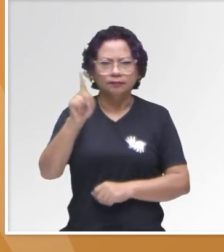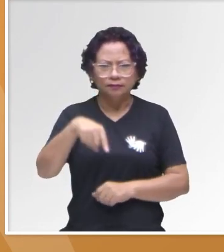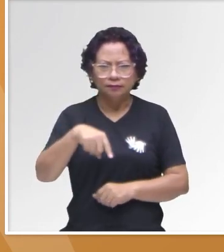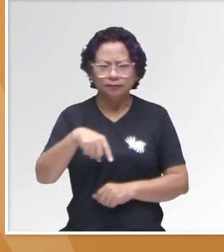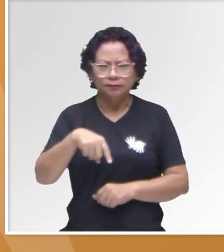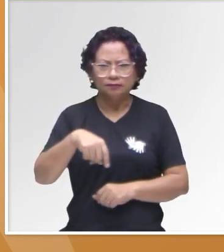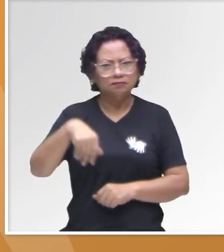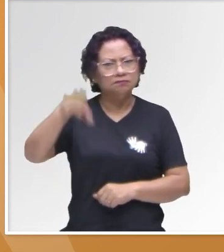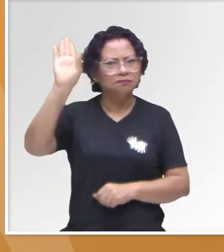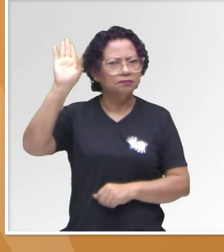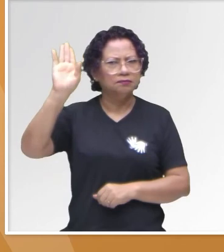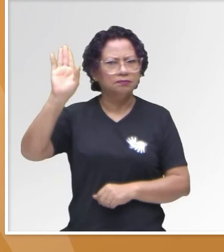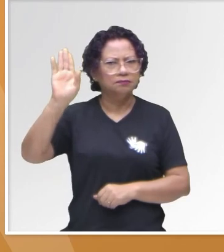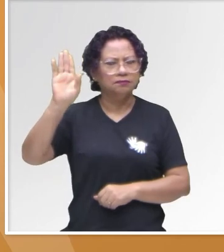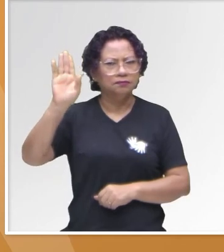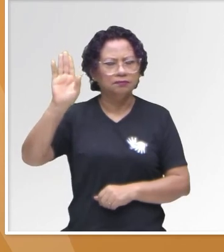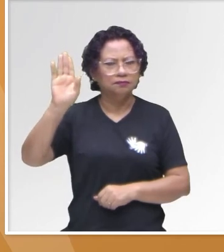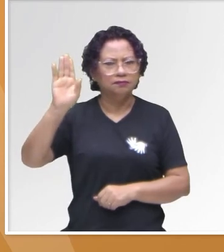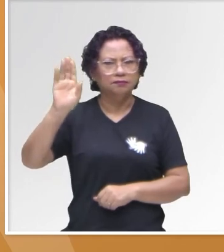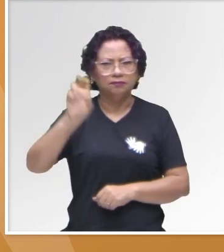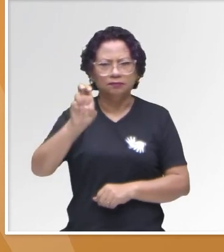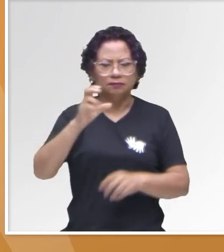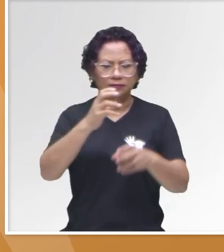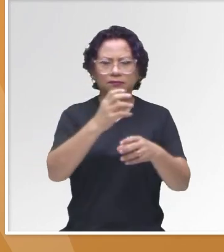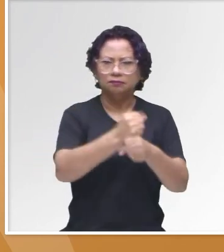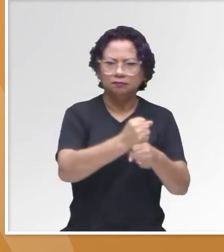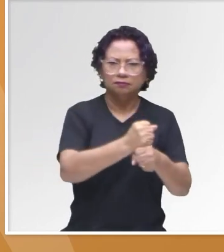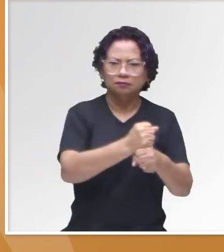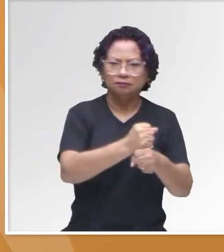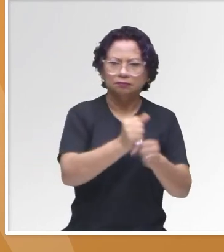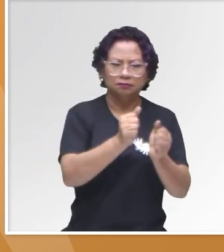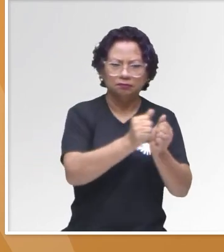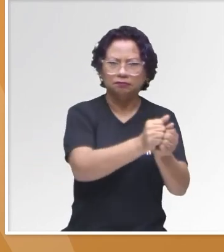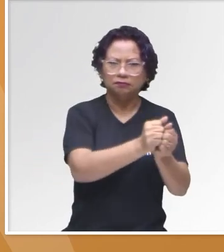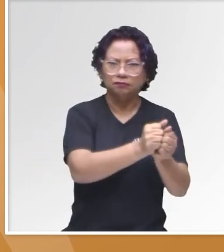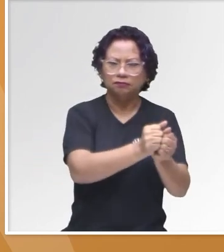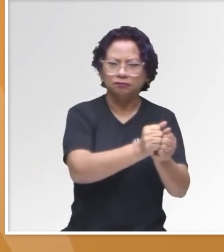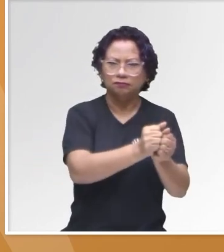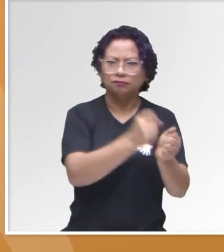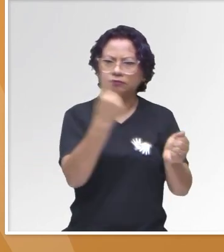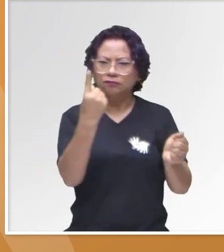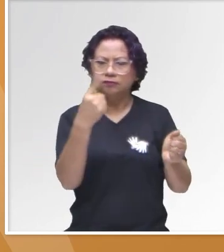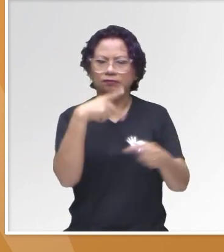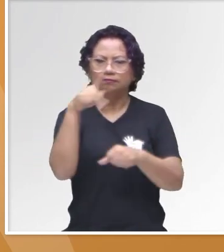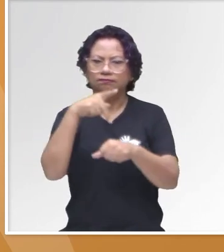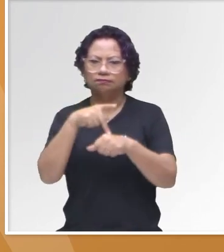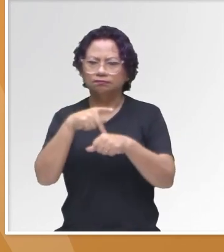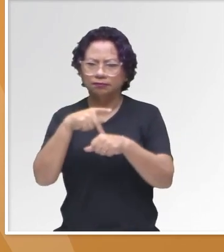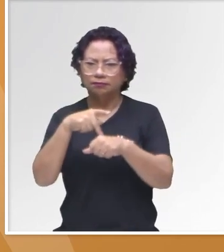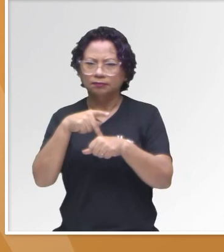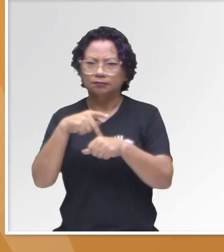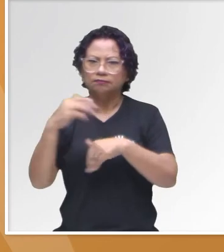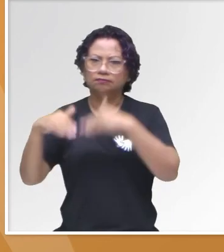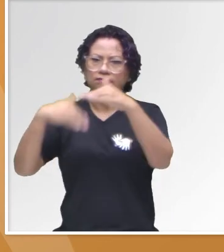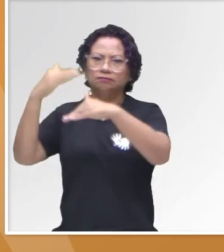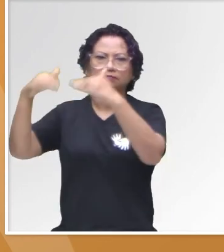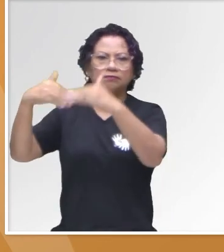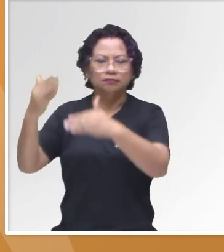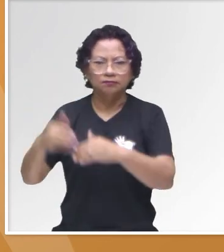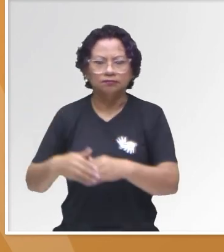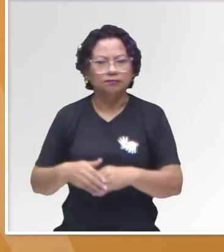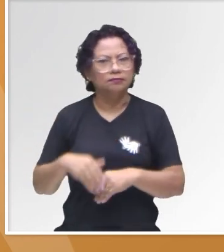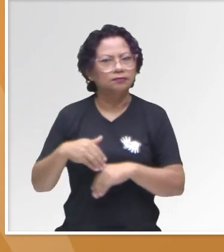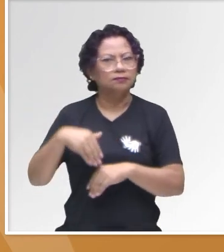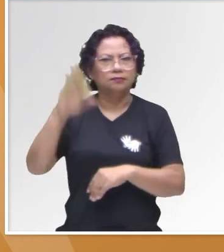do que esses 5 países somados, né? Eles representam 53% da população mundial, né? Uma